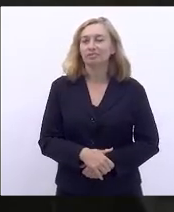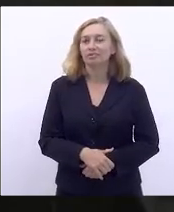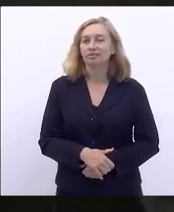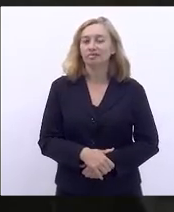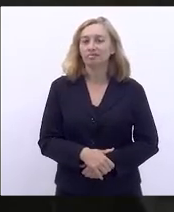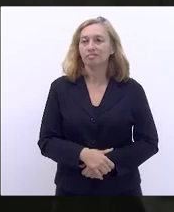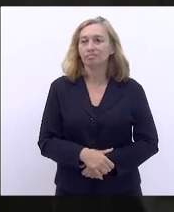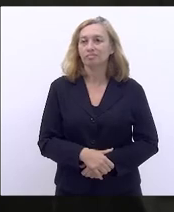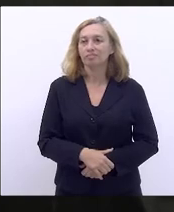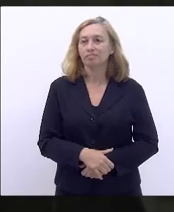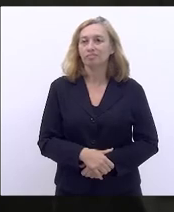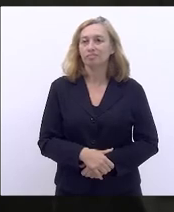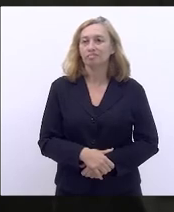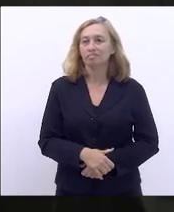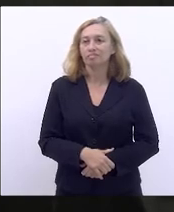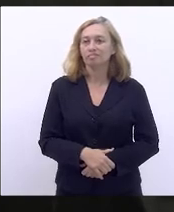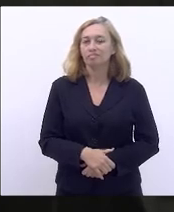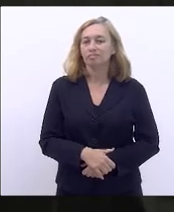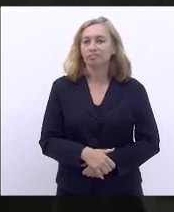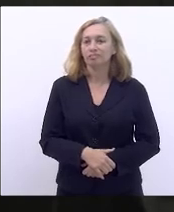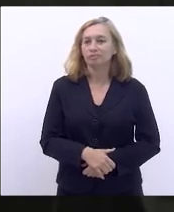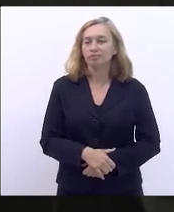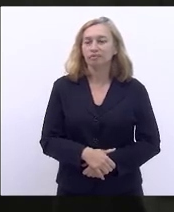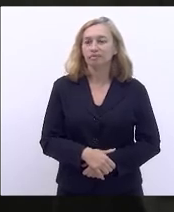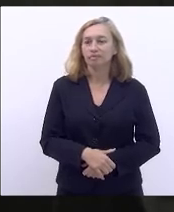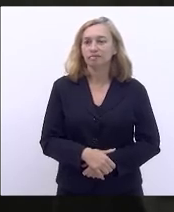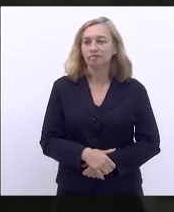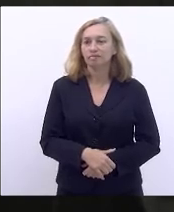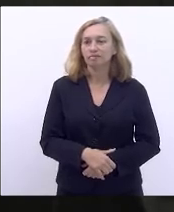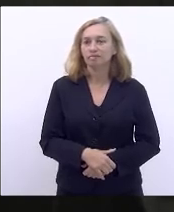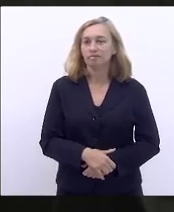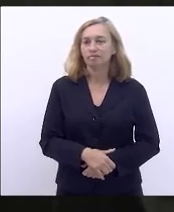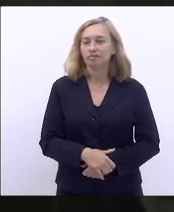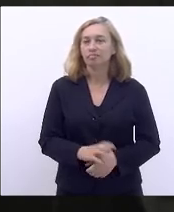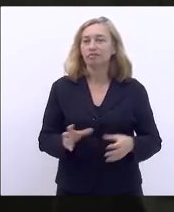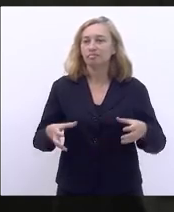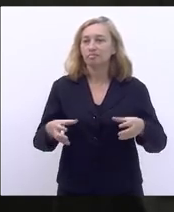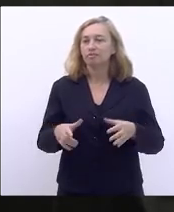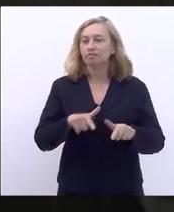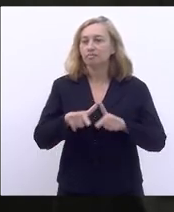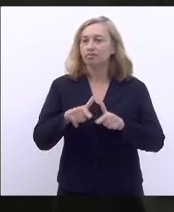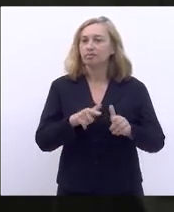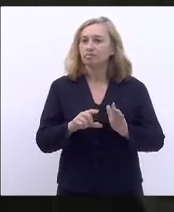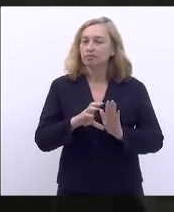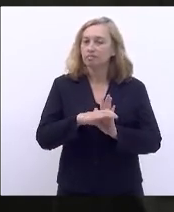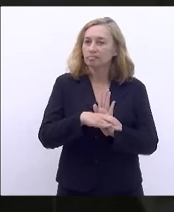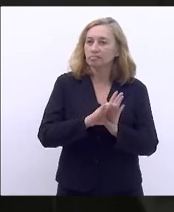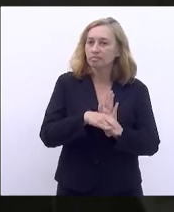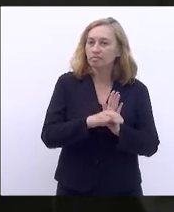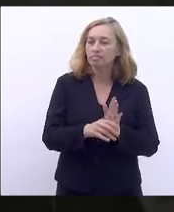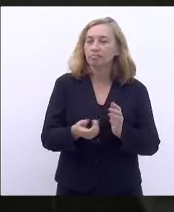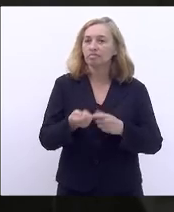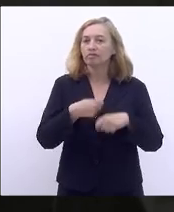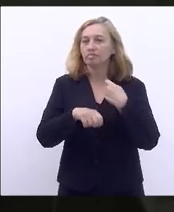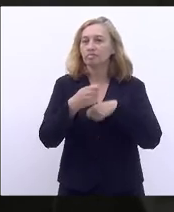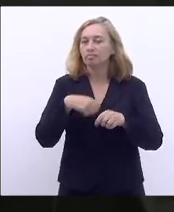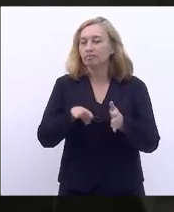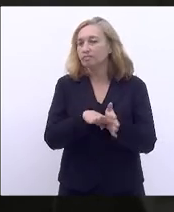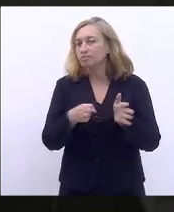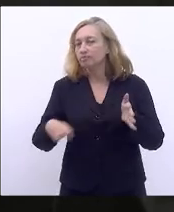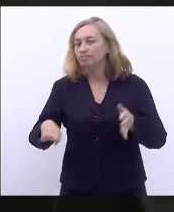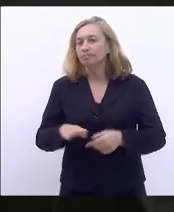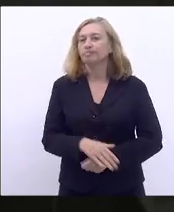Do Grupo Economia do Mar, Brasil, trabalha em conceito e mensuração da economia do mar.